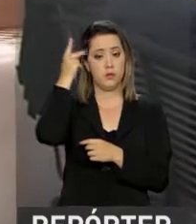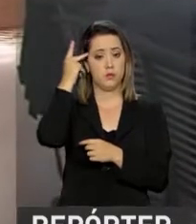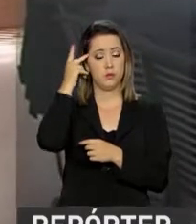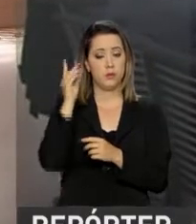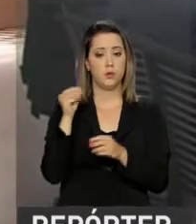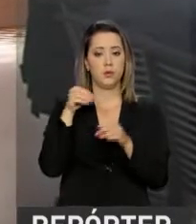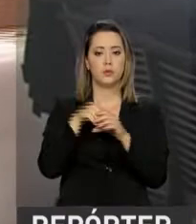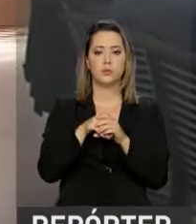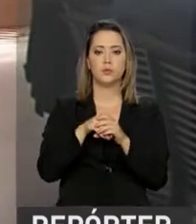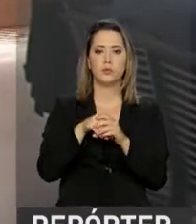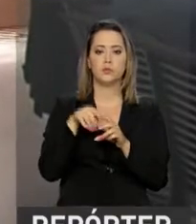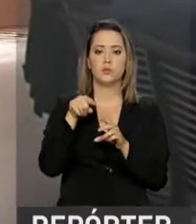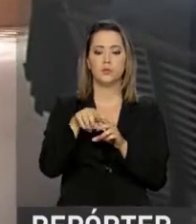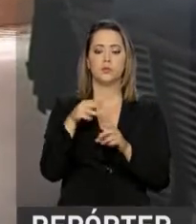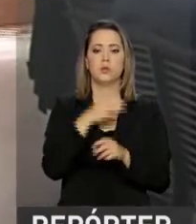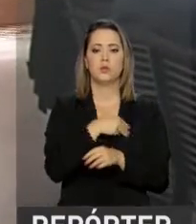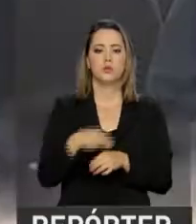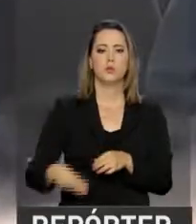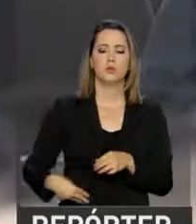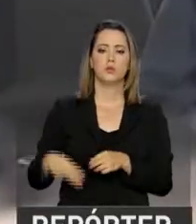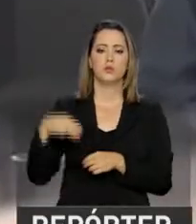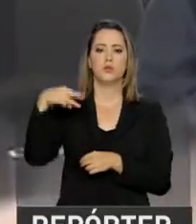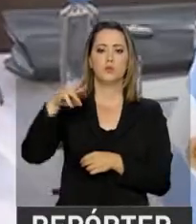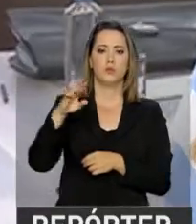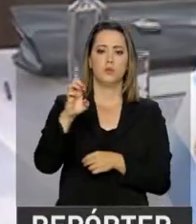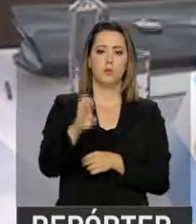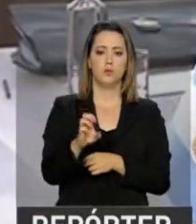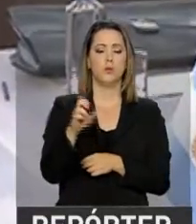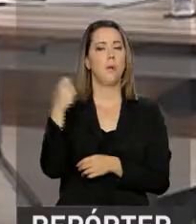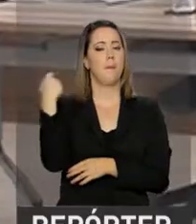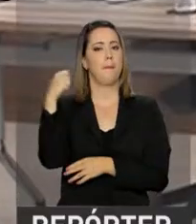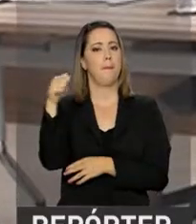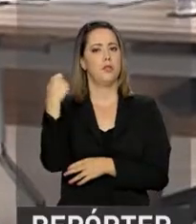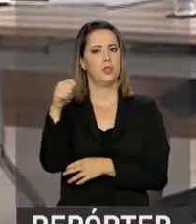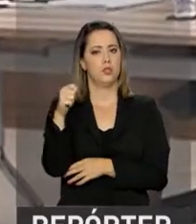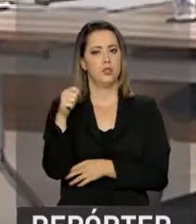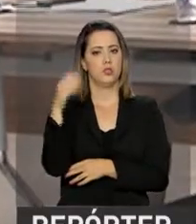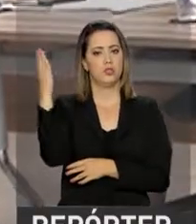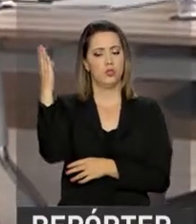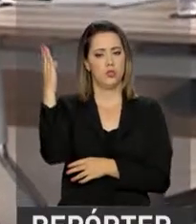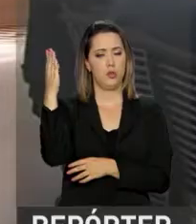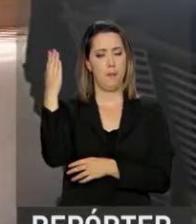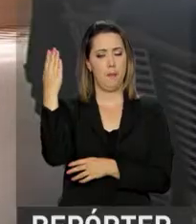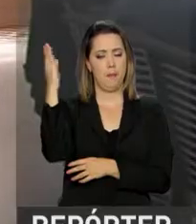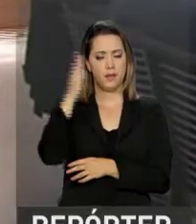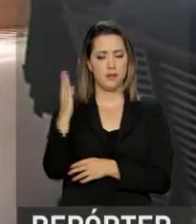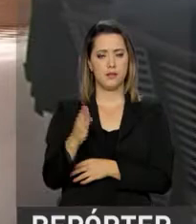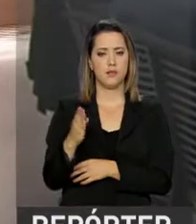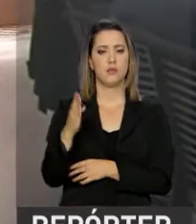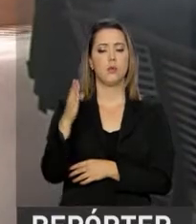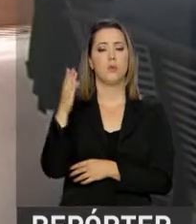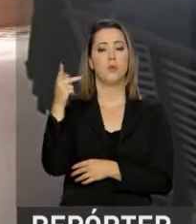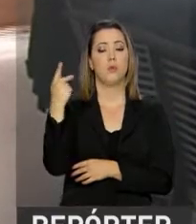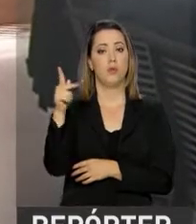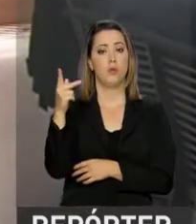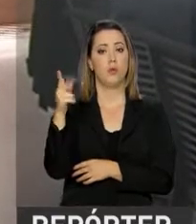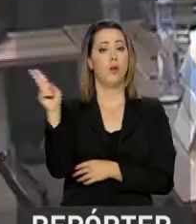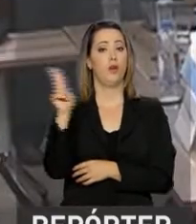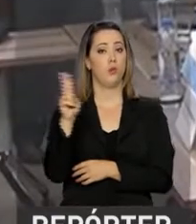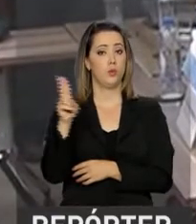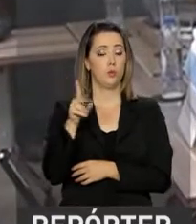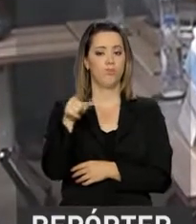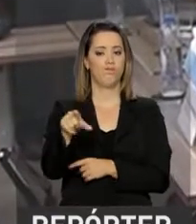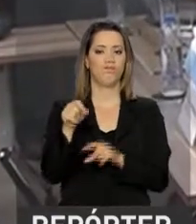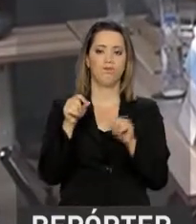do prédio, os ministros das Relações Exteriores de Brasil, Argentina, Paraguai e Uruguai decidiam qual medida o bloco